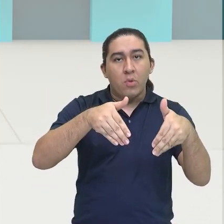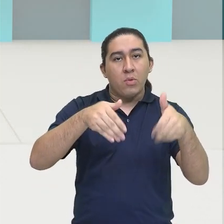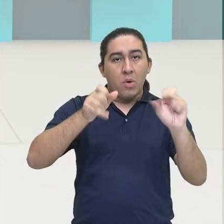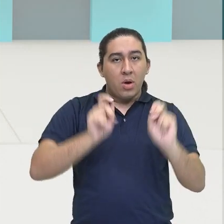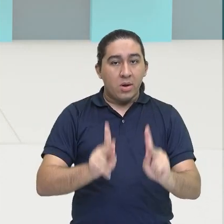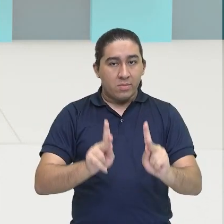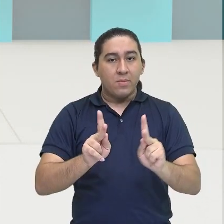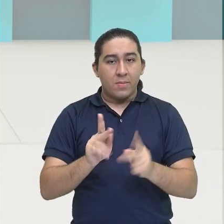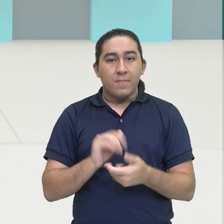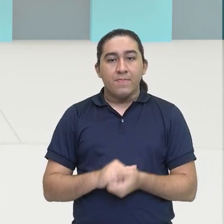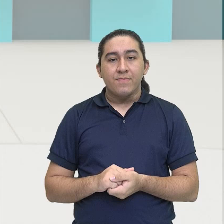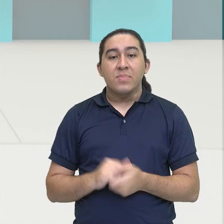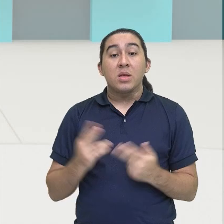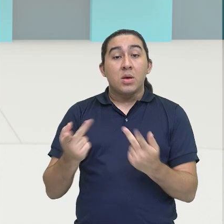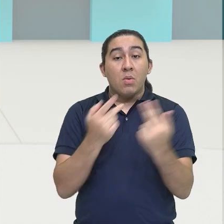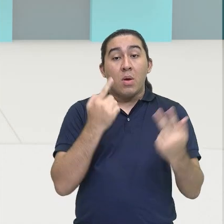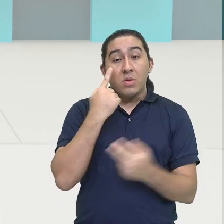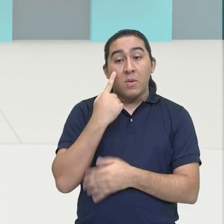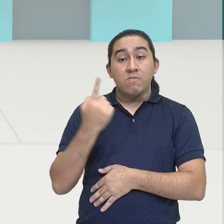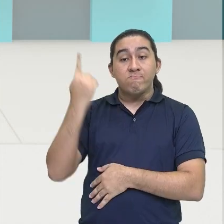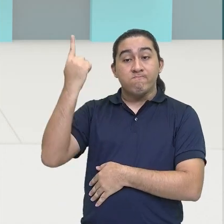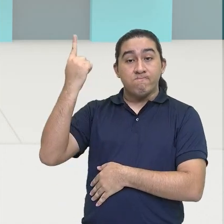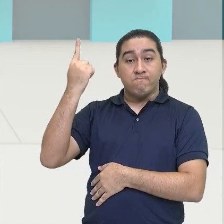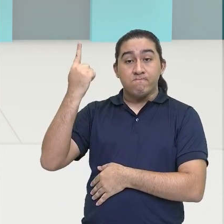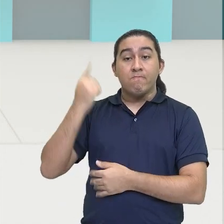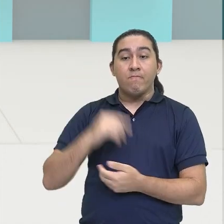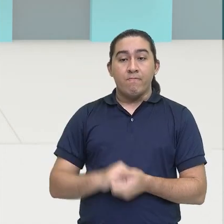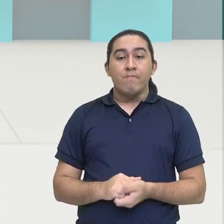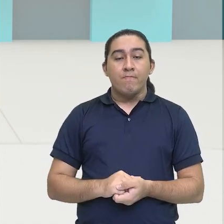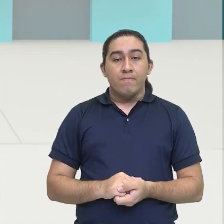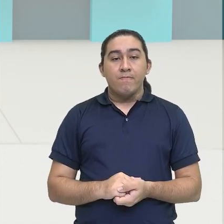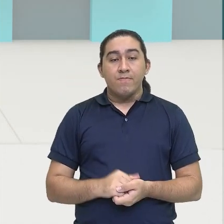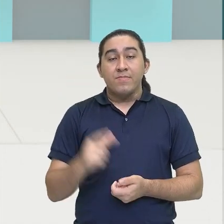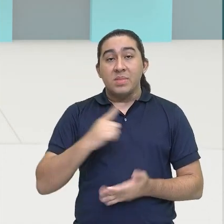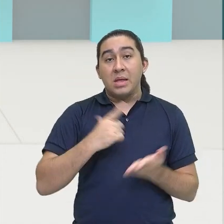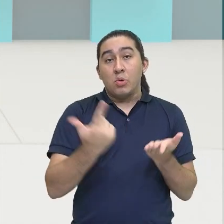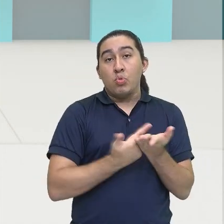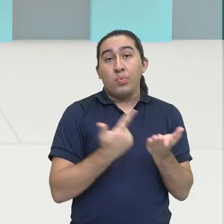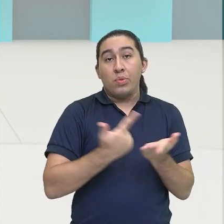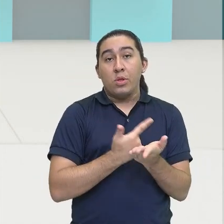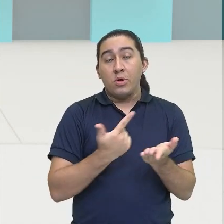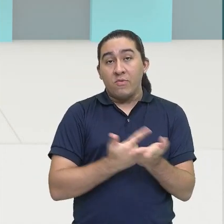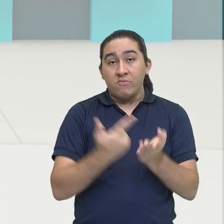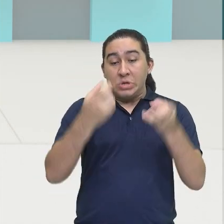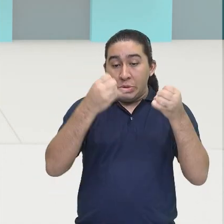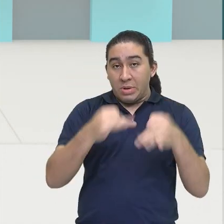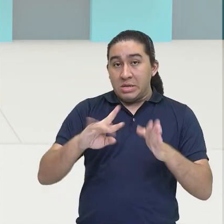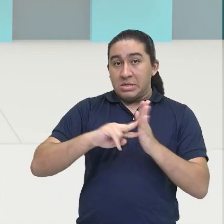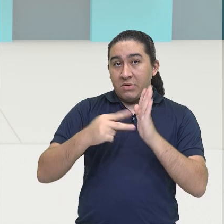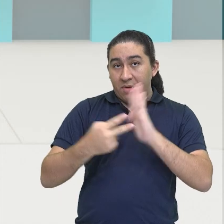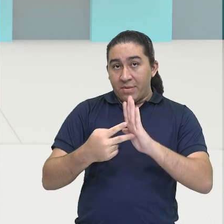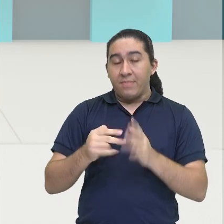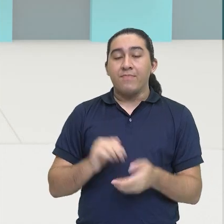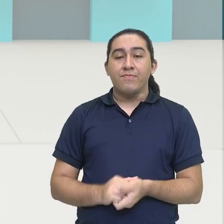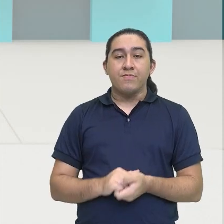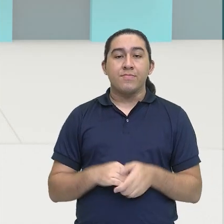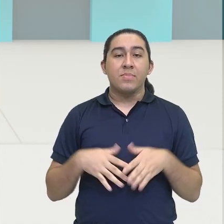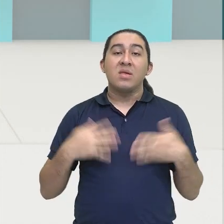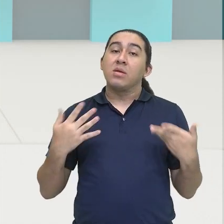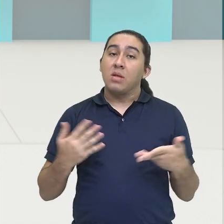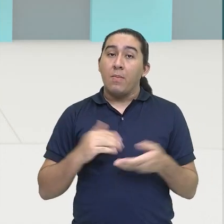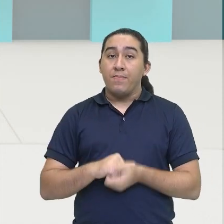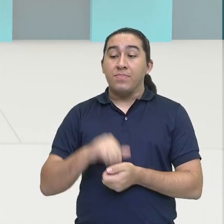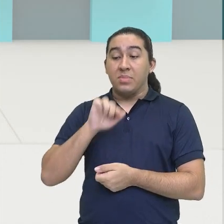conforme diz aí a enciclopédia Significados. Vamos com calma. Na dissertação, eu também